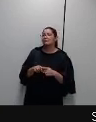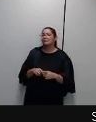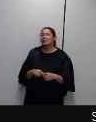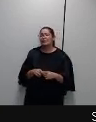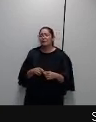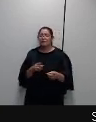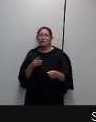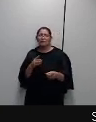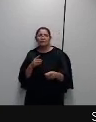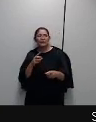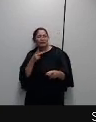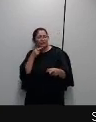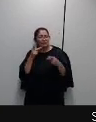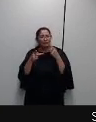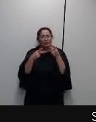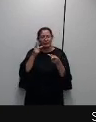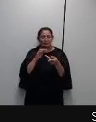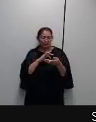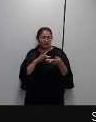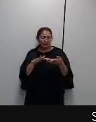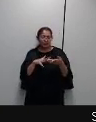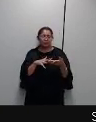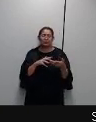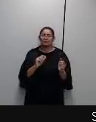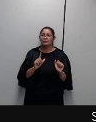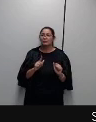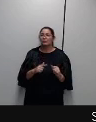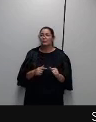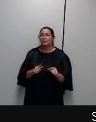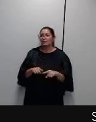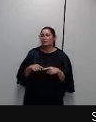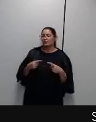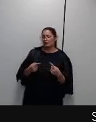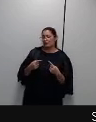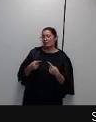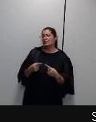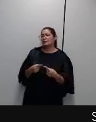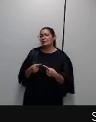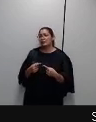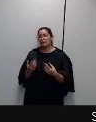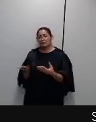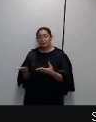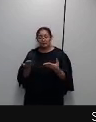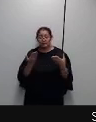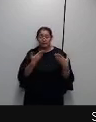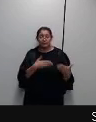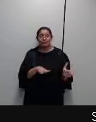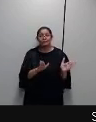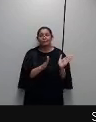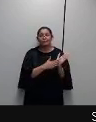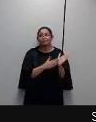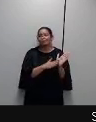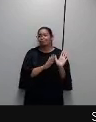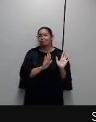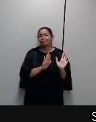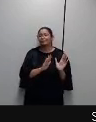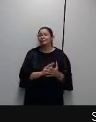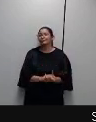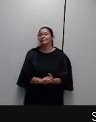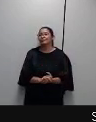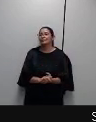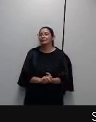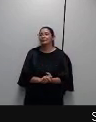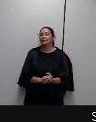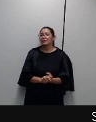cálculos da contadoria se fosse realmente eu acho que seria o caso da sua mas não acho que seja pretensão isso com